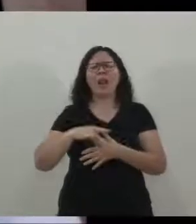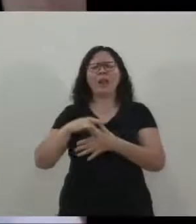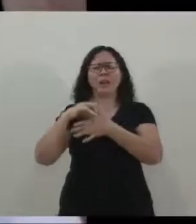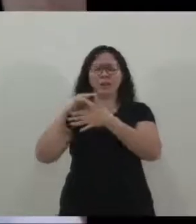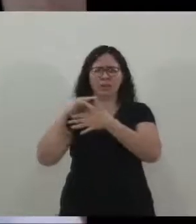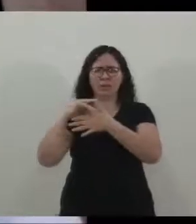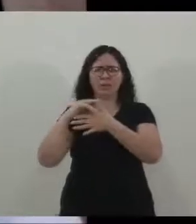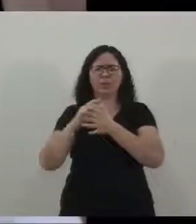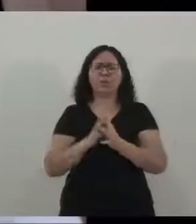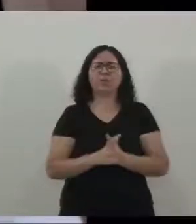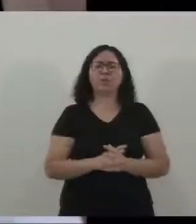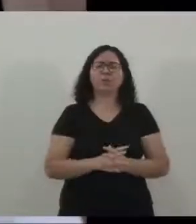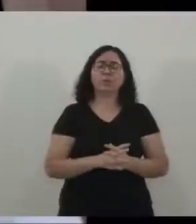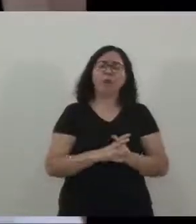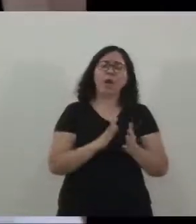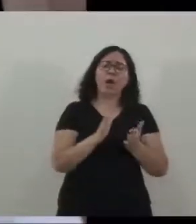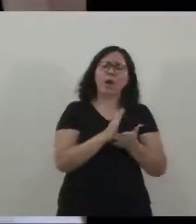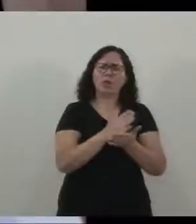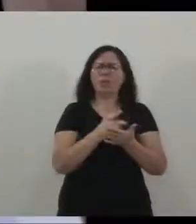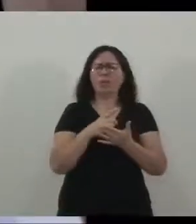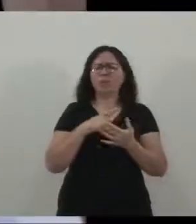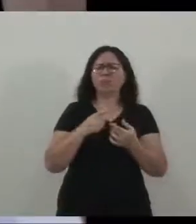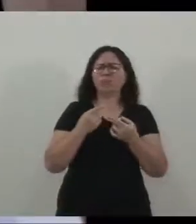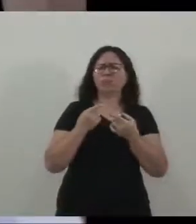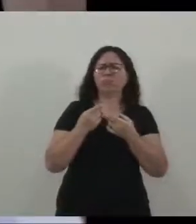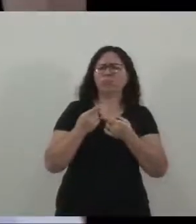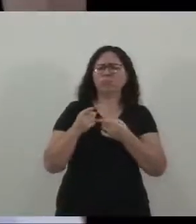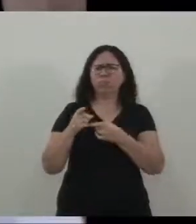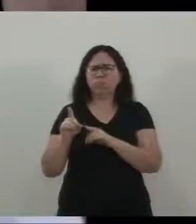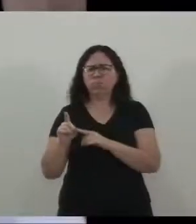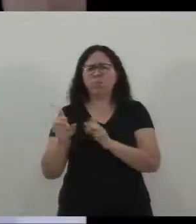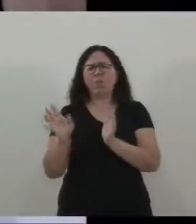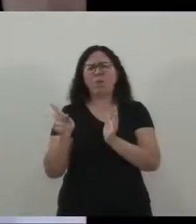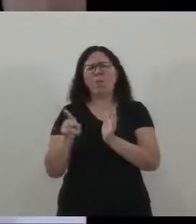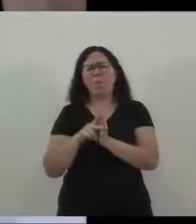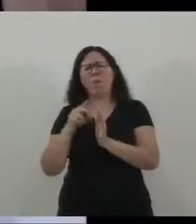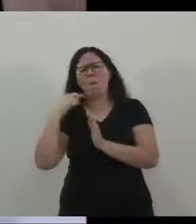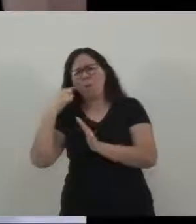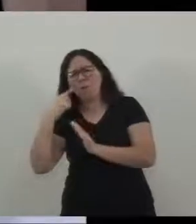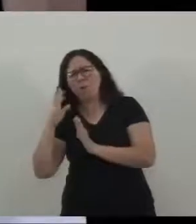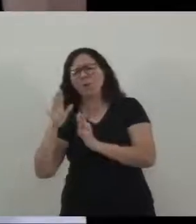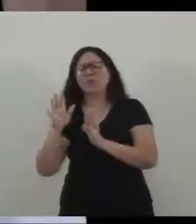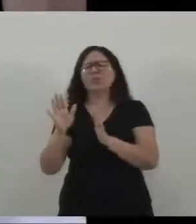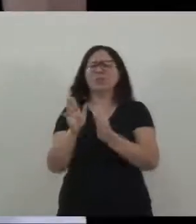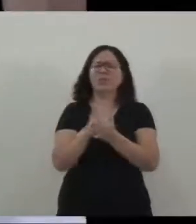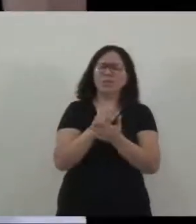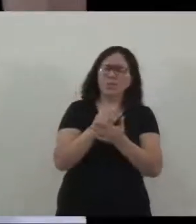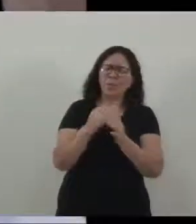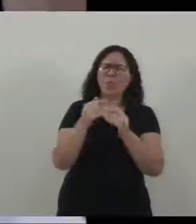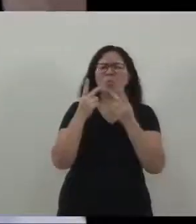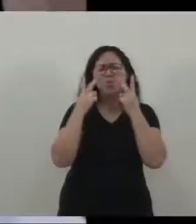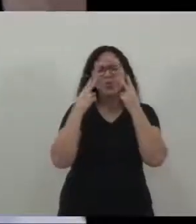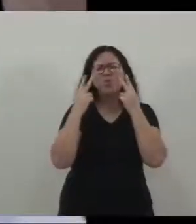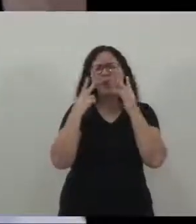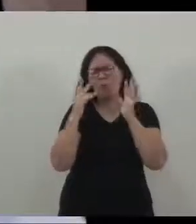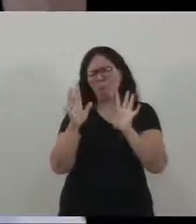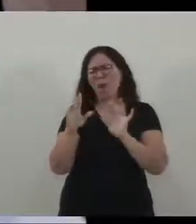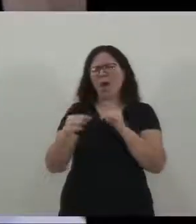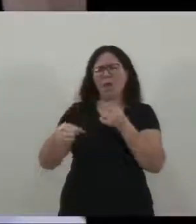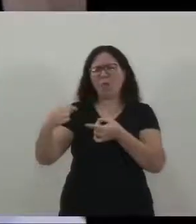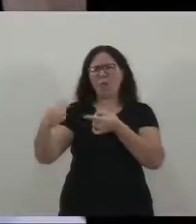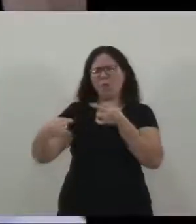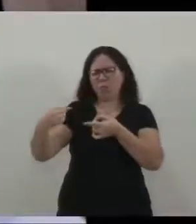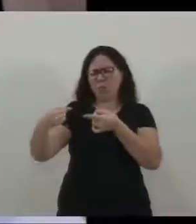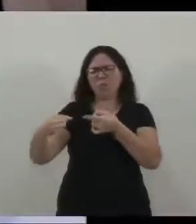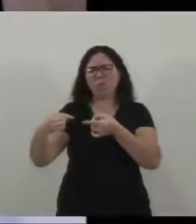oposição. Alguns desses ataques são coisas da política, outros são toleráveis, outros são coisas